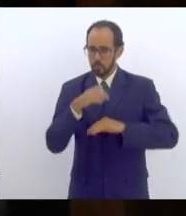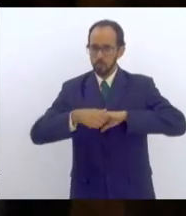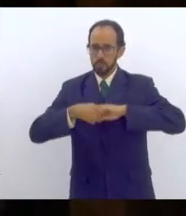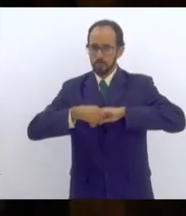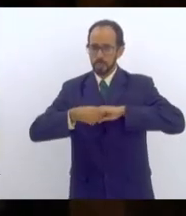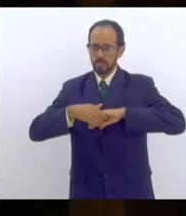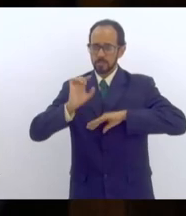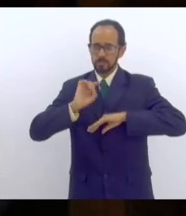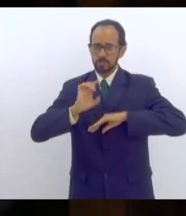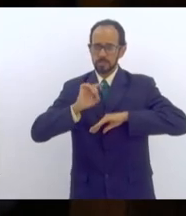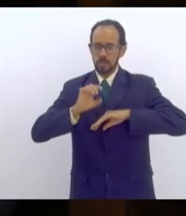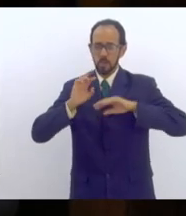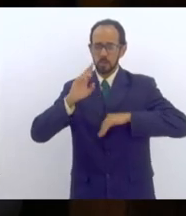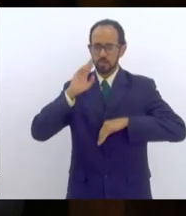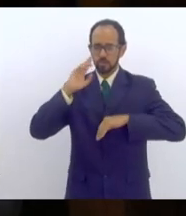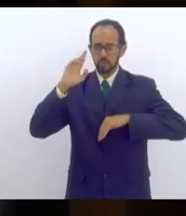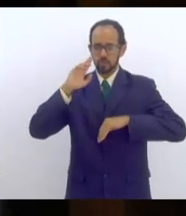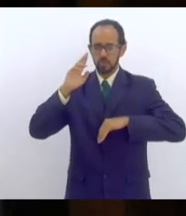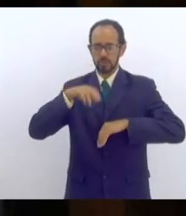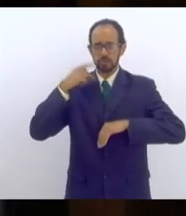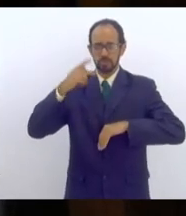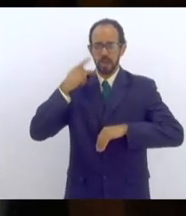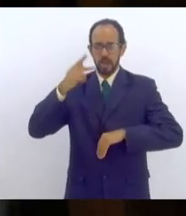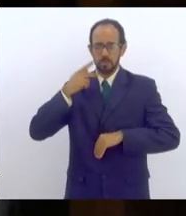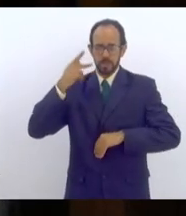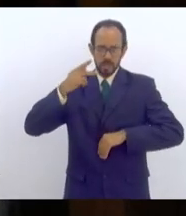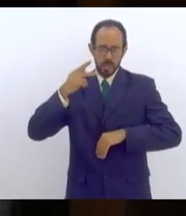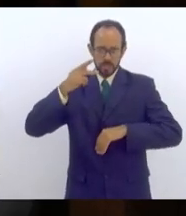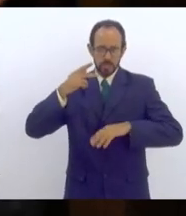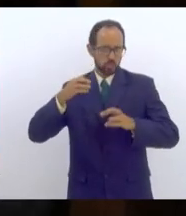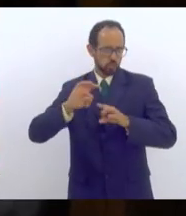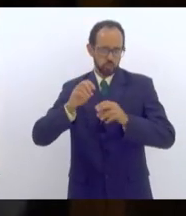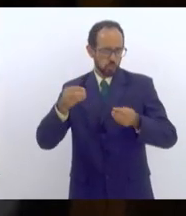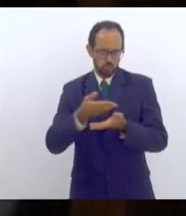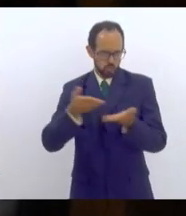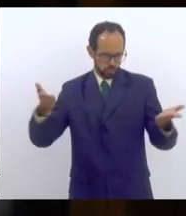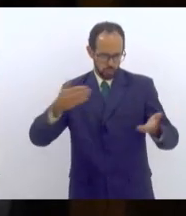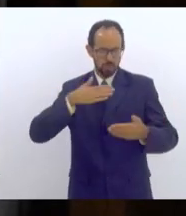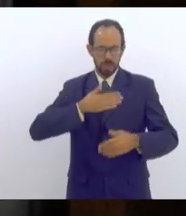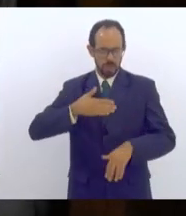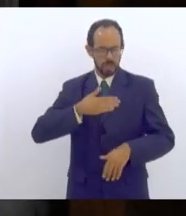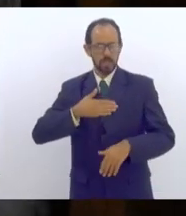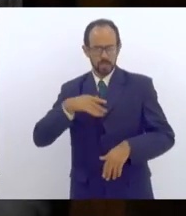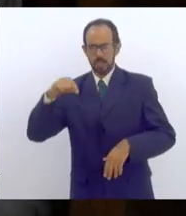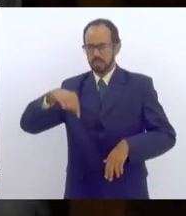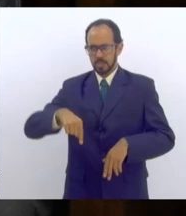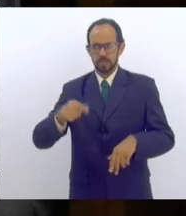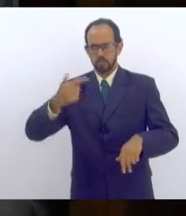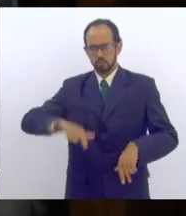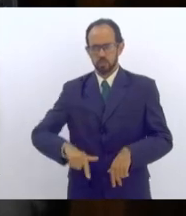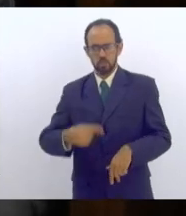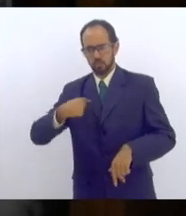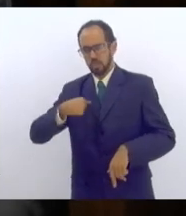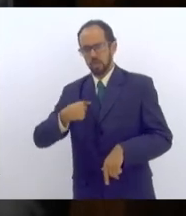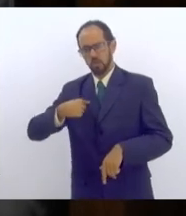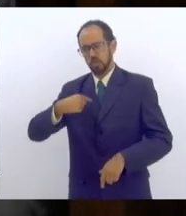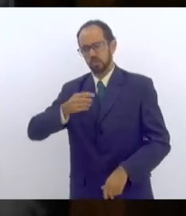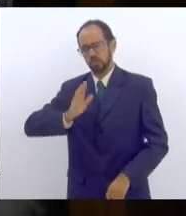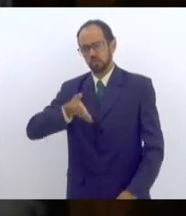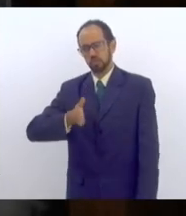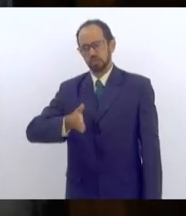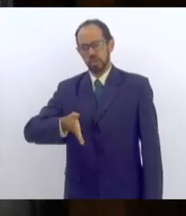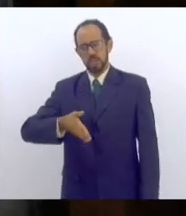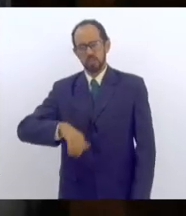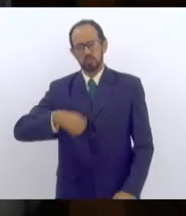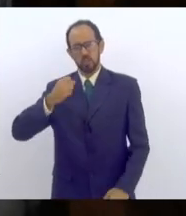especial a todos os senhores parlamentares. É uma alegria estar aqui novamente. Eu já sou aqui um